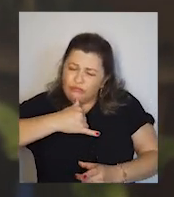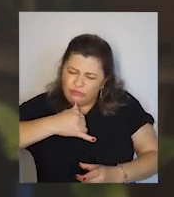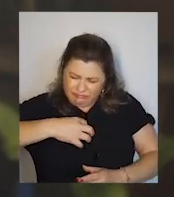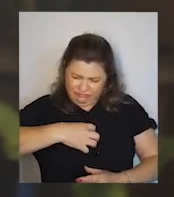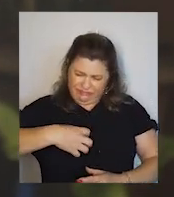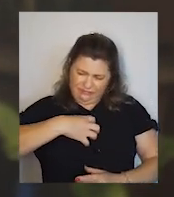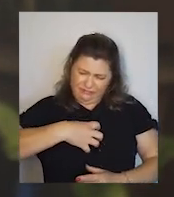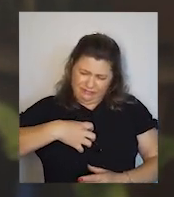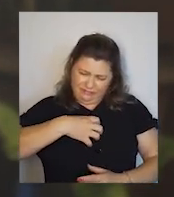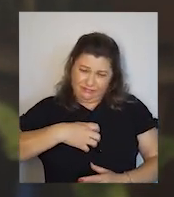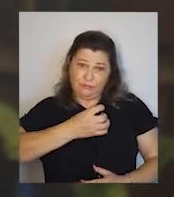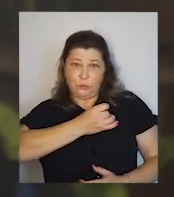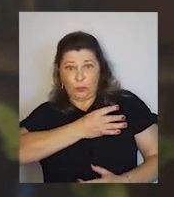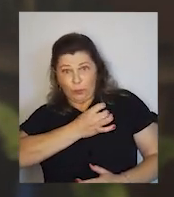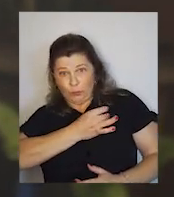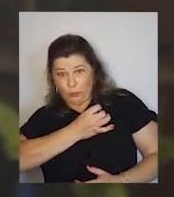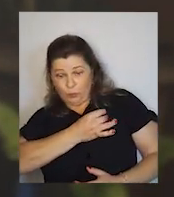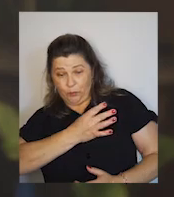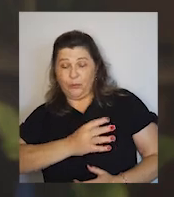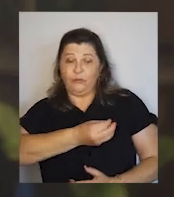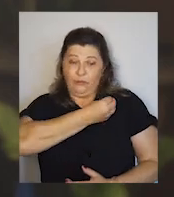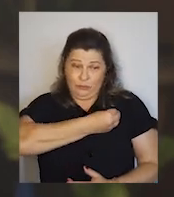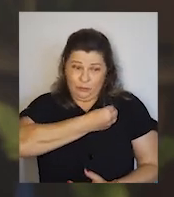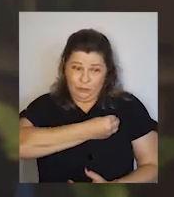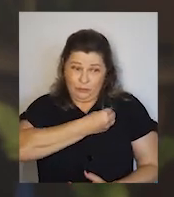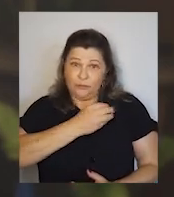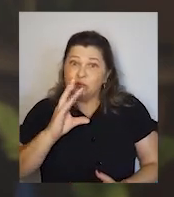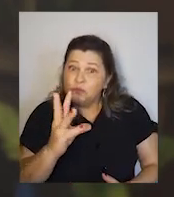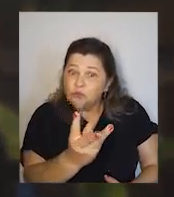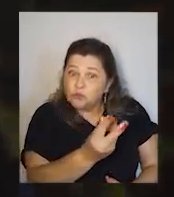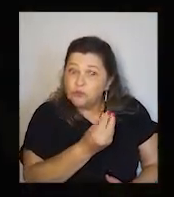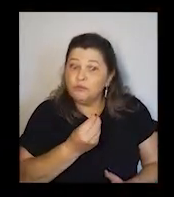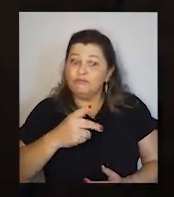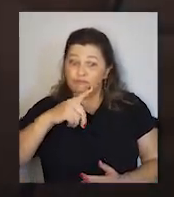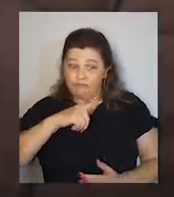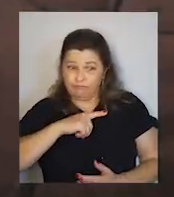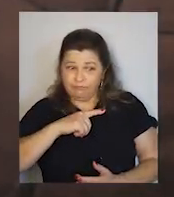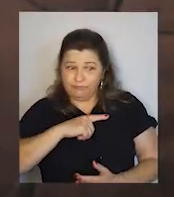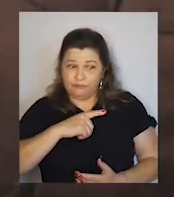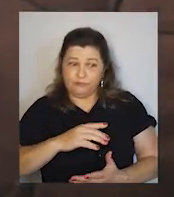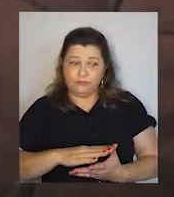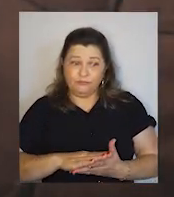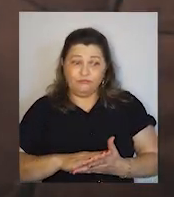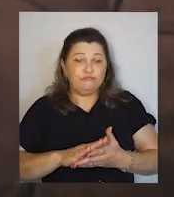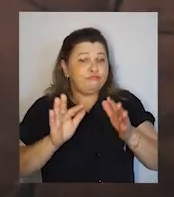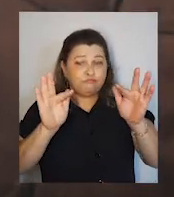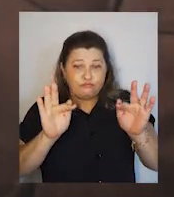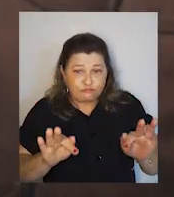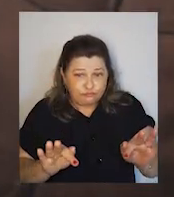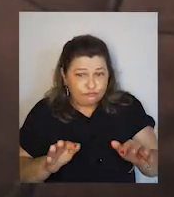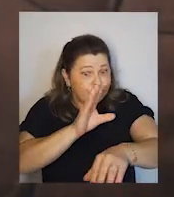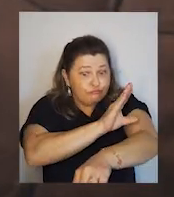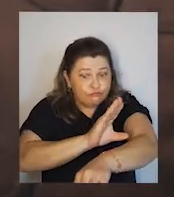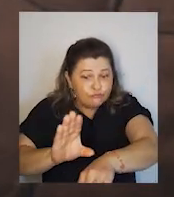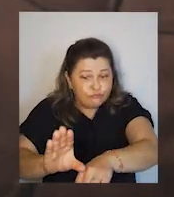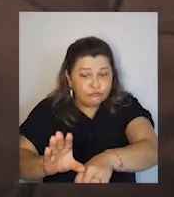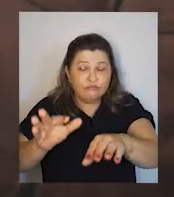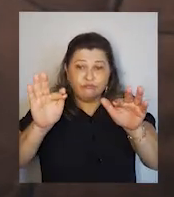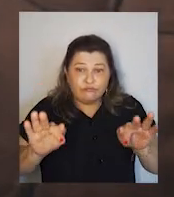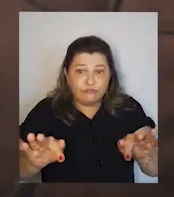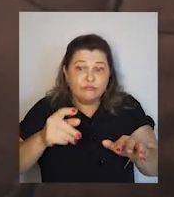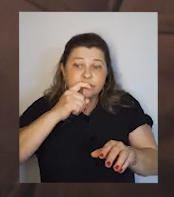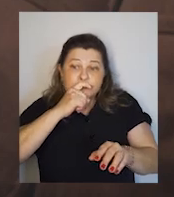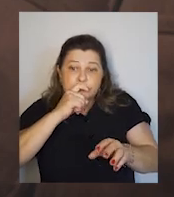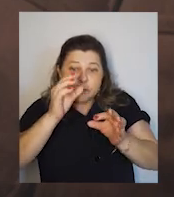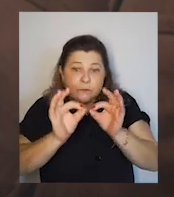angústia, desse medo da vida que todo mundo está tendo, sabe? Não vai existir nenhum curso que vai te preparar para ser pai.